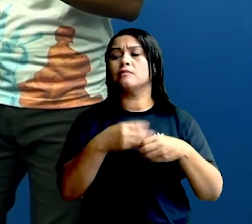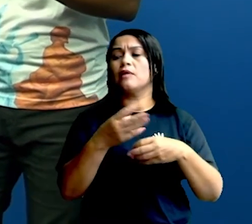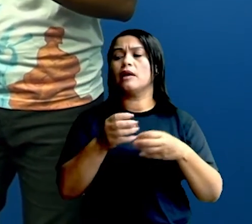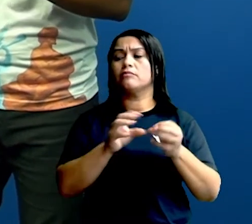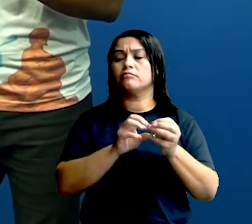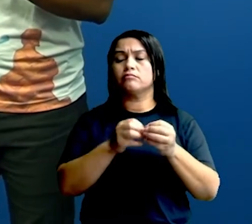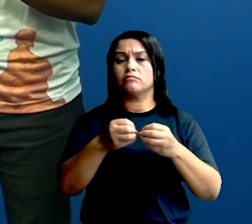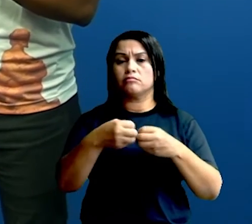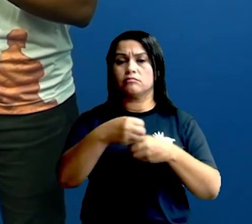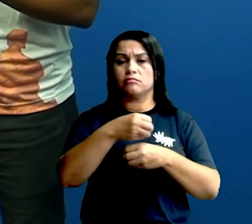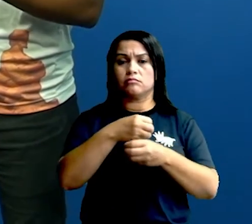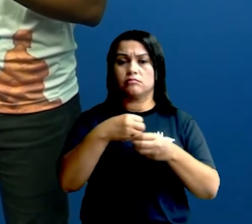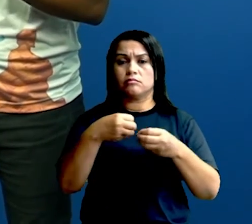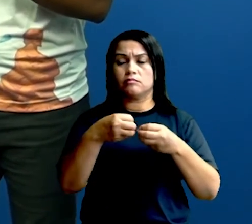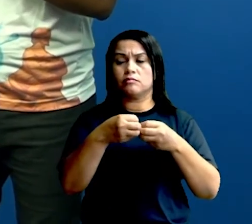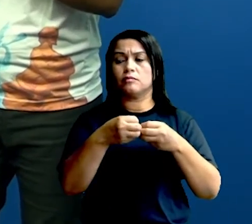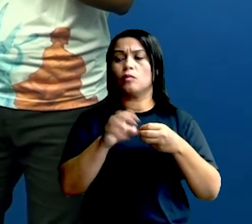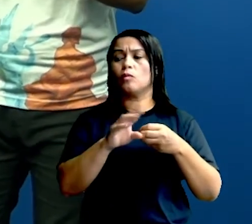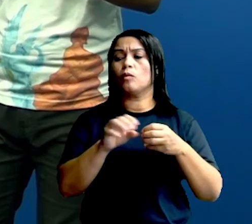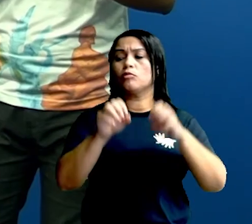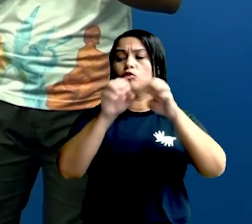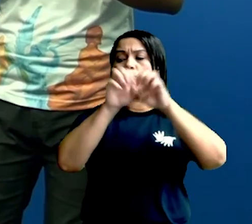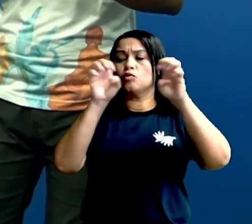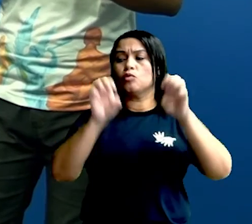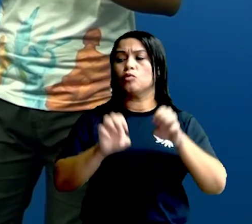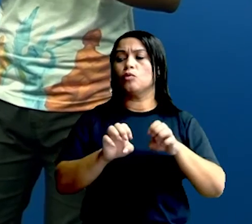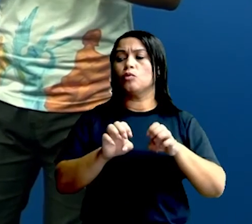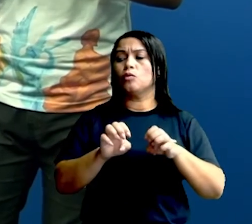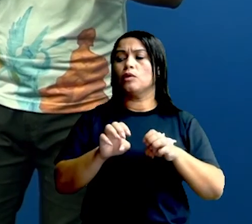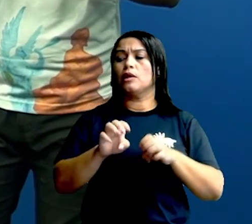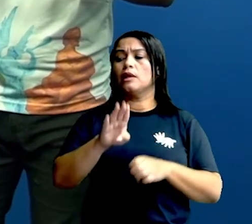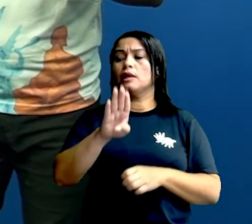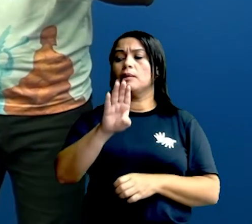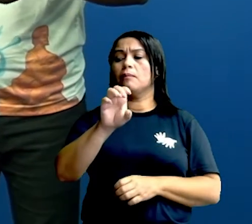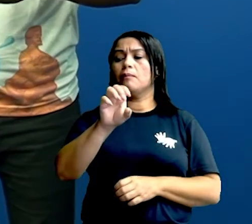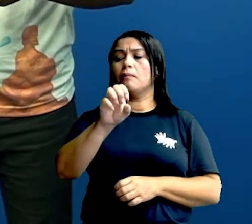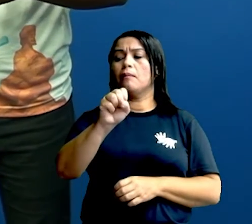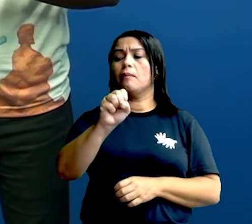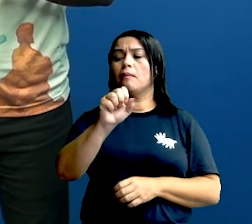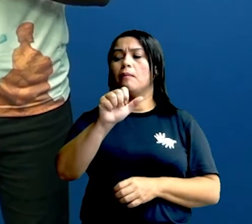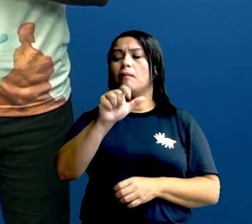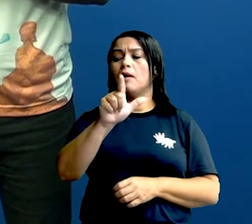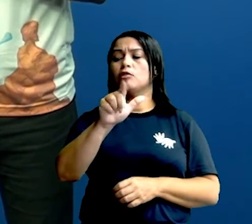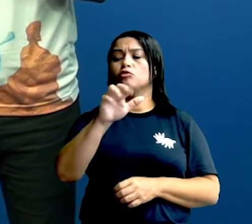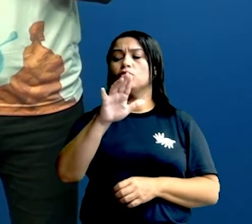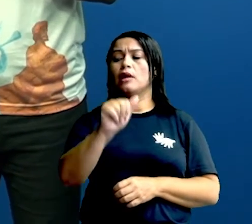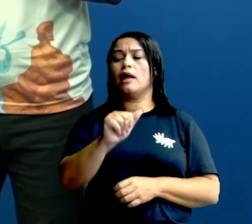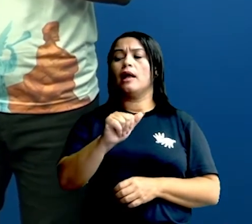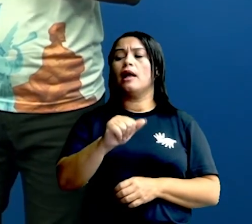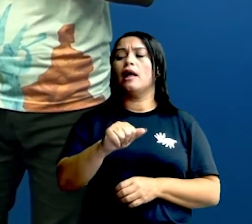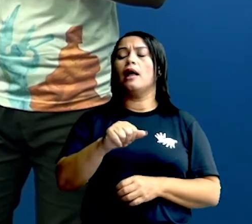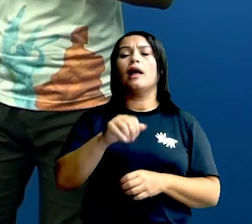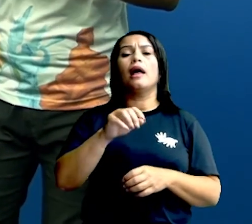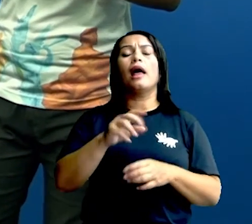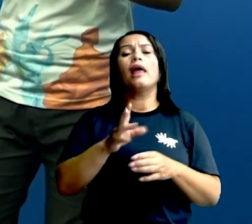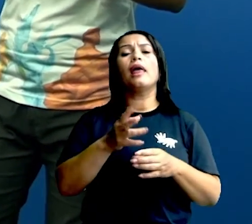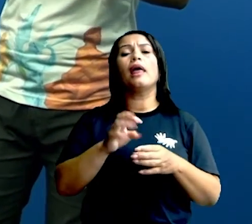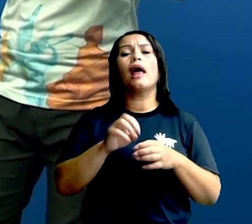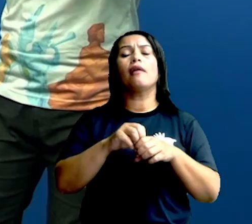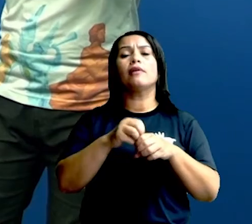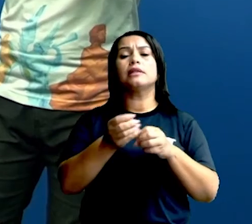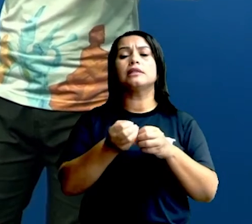uma estrutura chamada de blástula, uma estrutura oca, em que ela vai se desdobrando internamente.